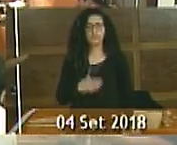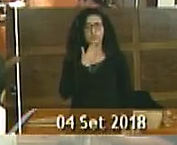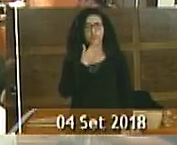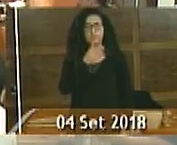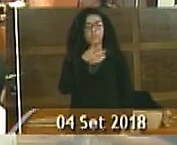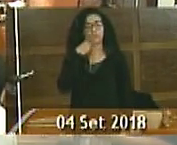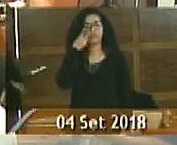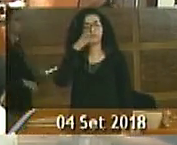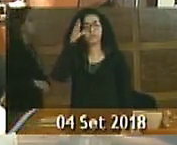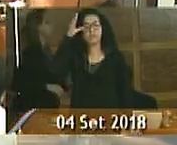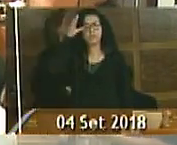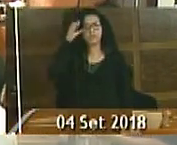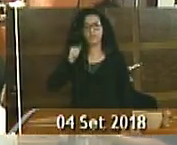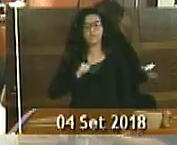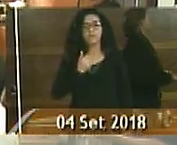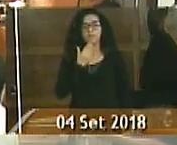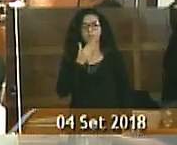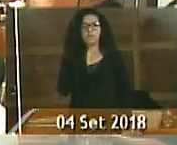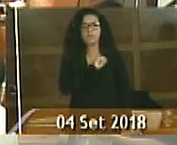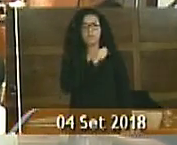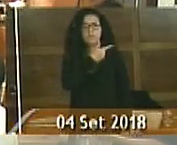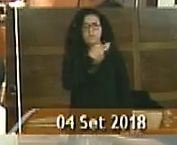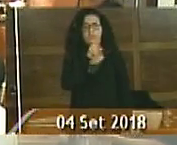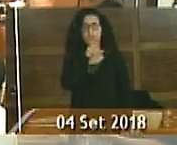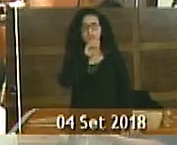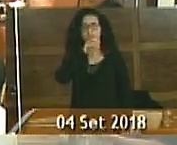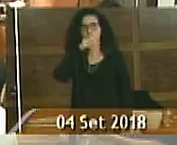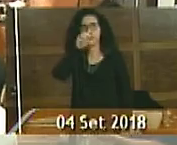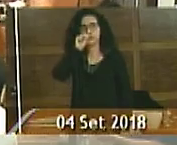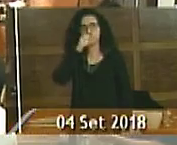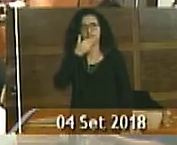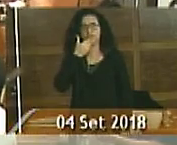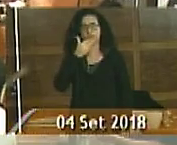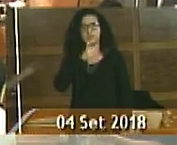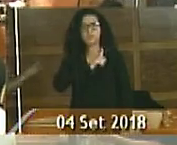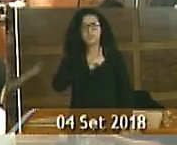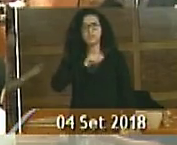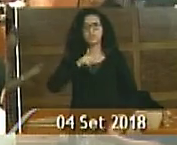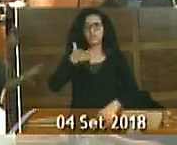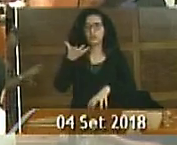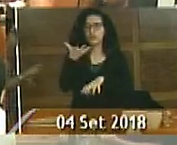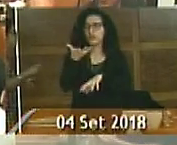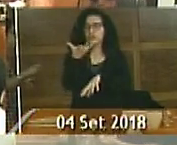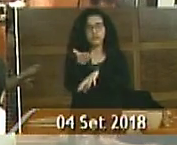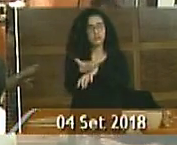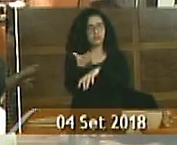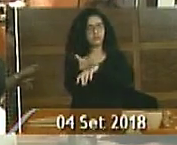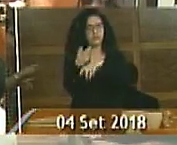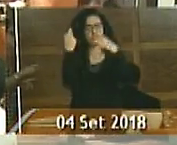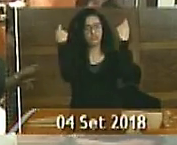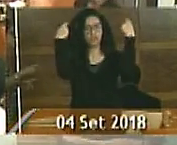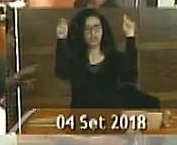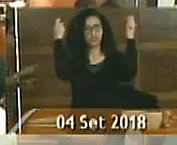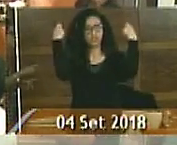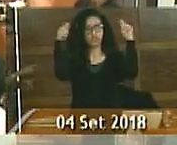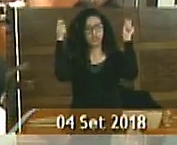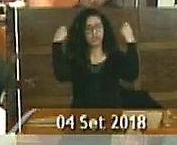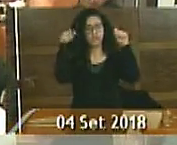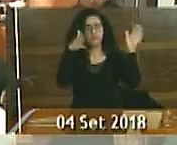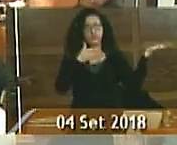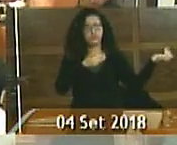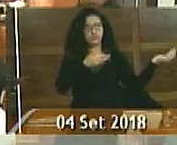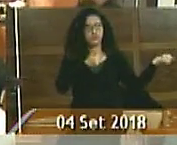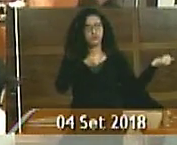Indicação Claudinho. Indicação 2508, implantação de uma academia ao ar livre para jovens, adultos e idosos no bairro